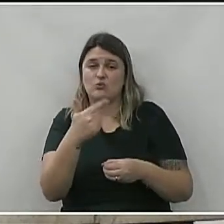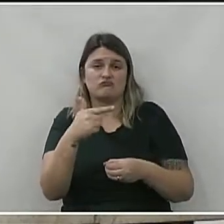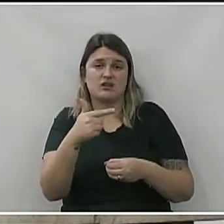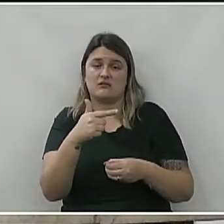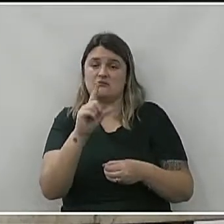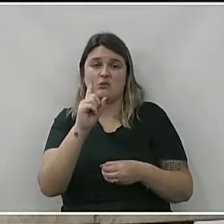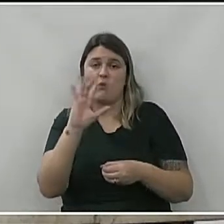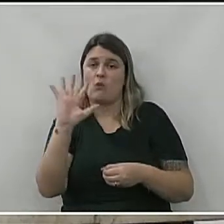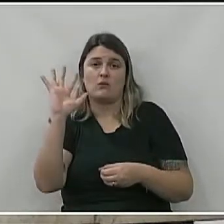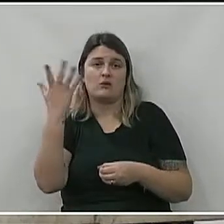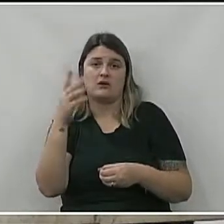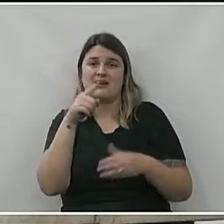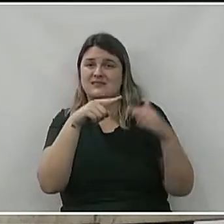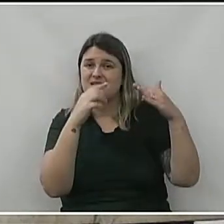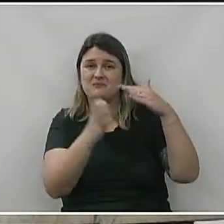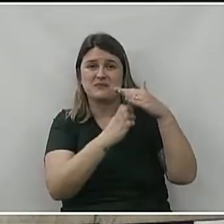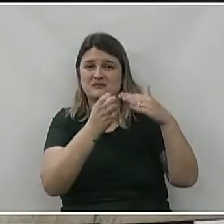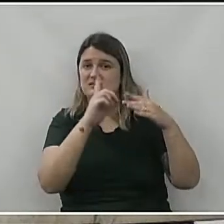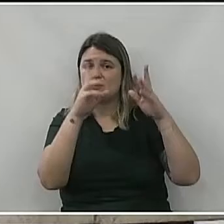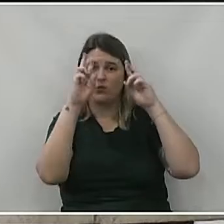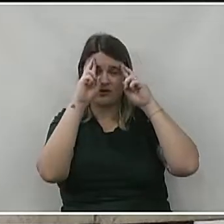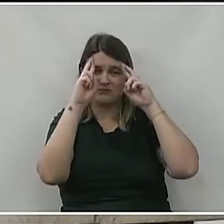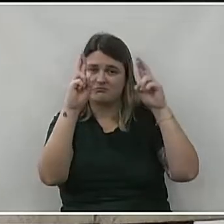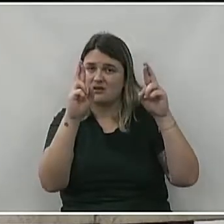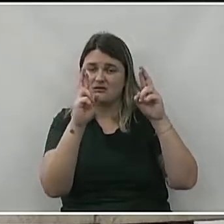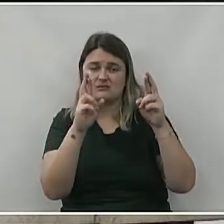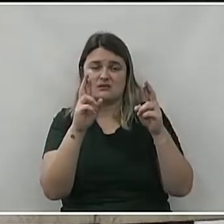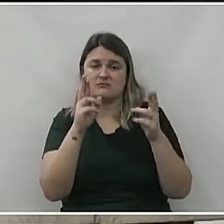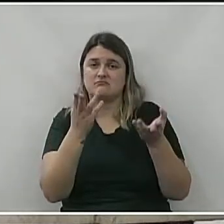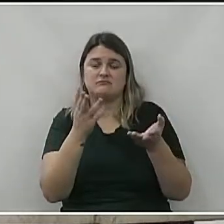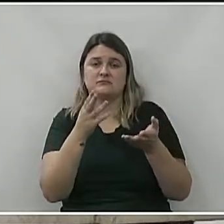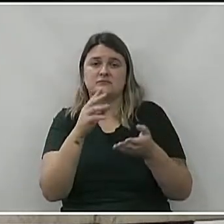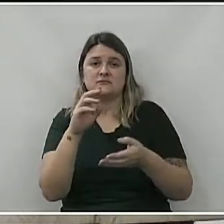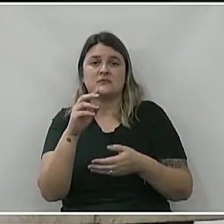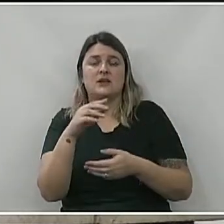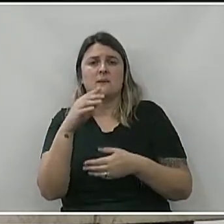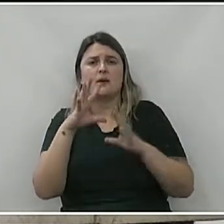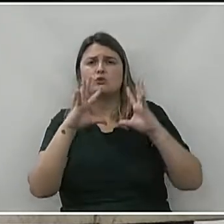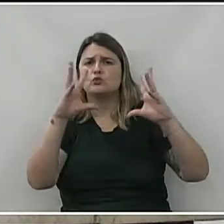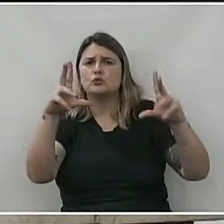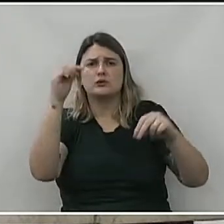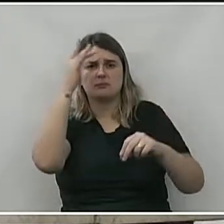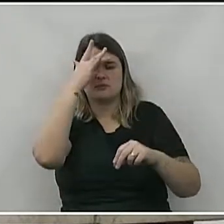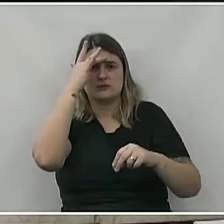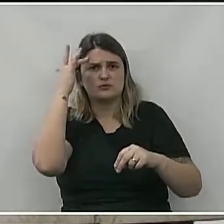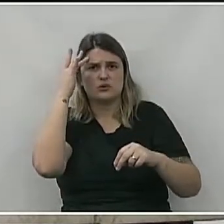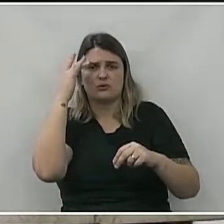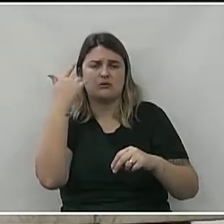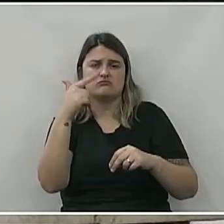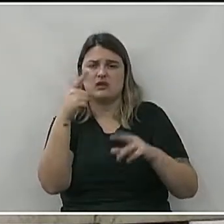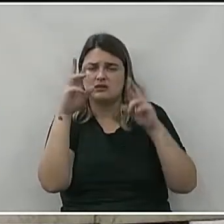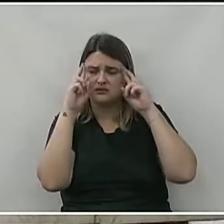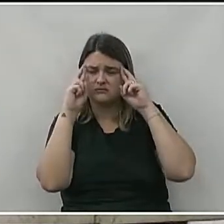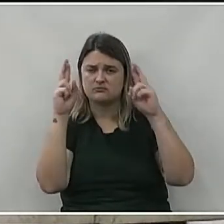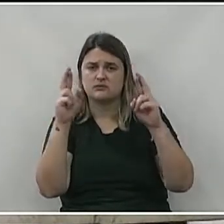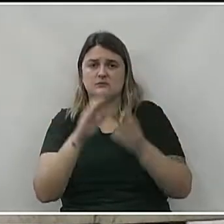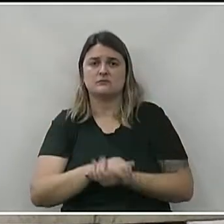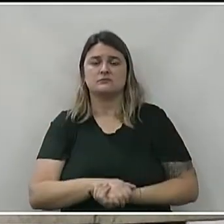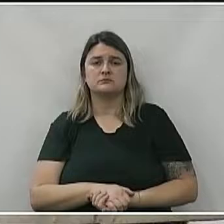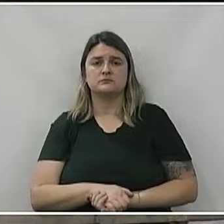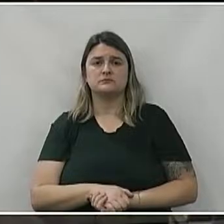prestando serviço, não só para as pessoas que não têm deficiência, como também para as pessoas que têm deficiência. Seria isso, boa